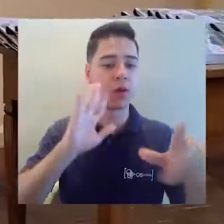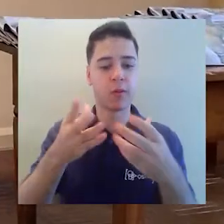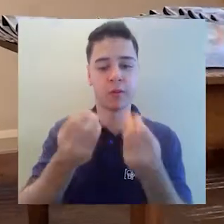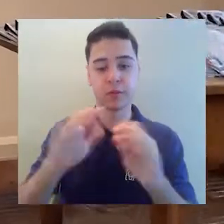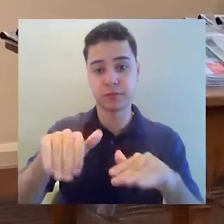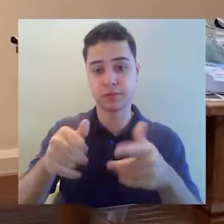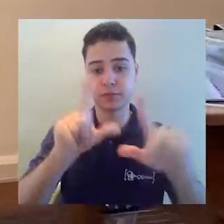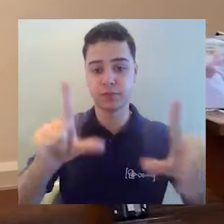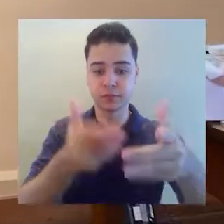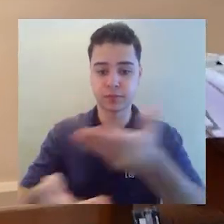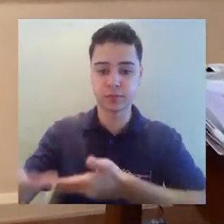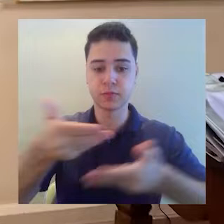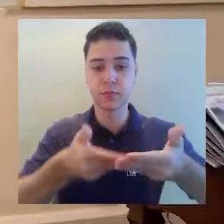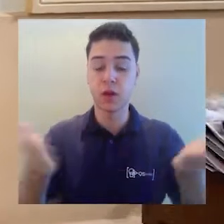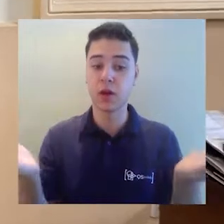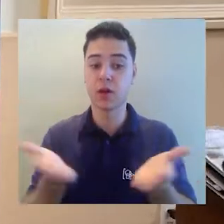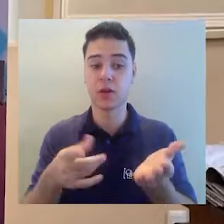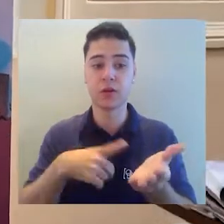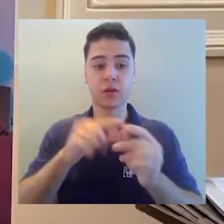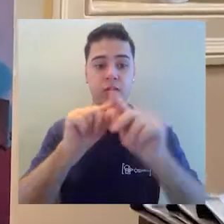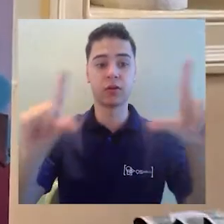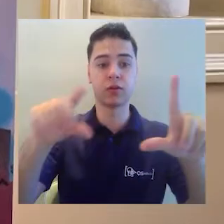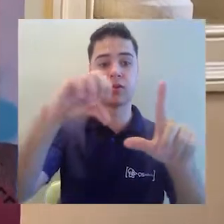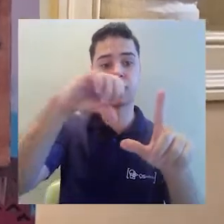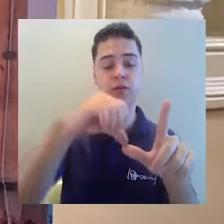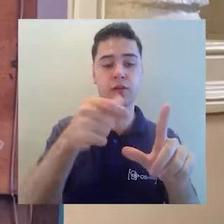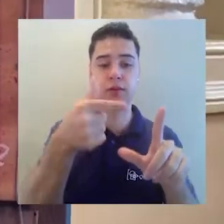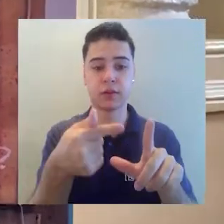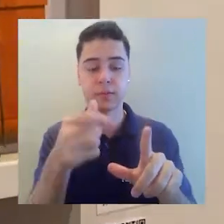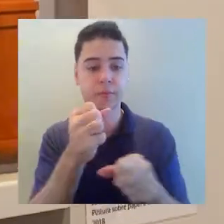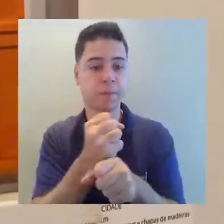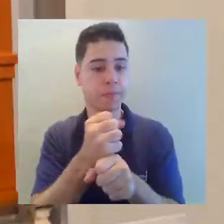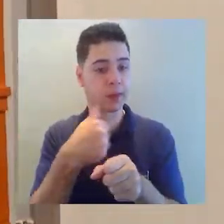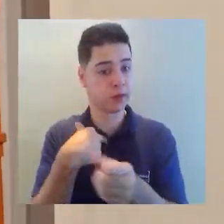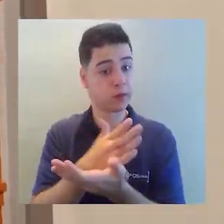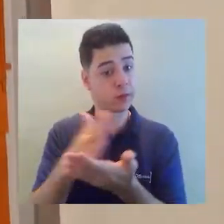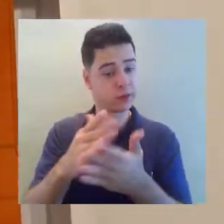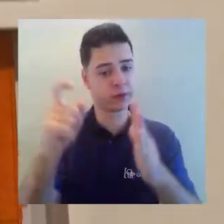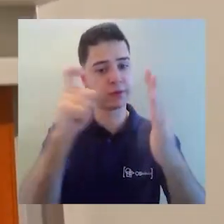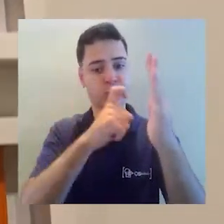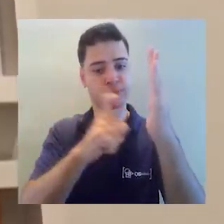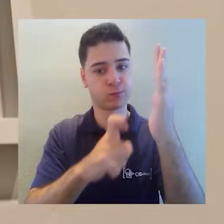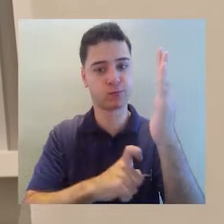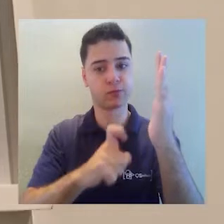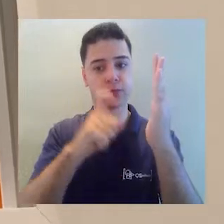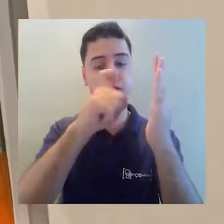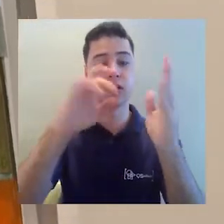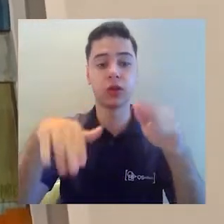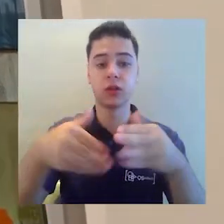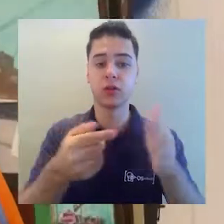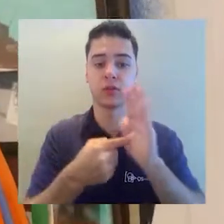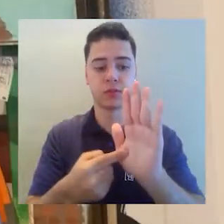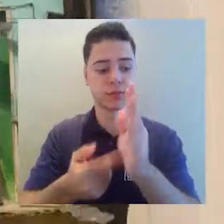aqui na minha exposição agora. Essa é uma exposição que tem o título de 97, que foi o ano que eu comecei a fazer grafite. E essa exposição fala